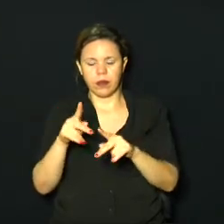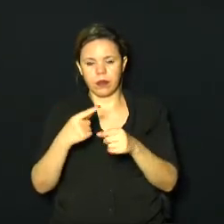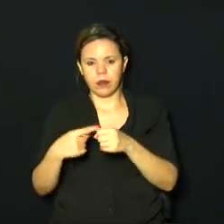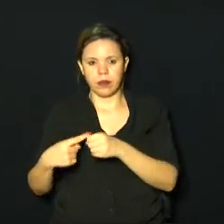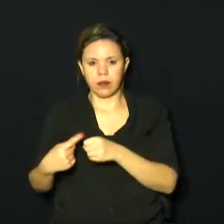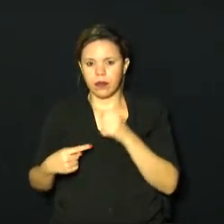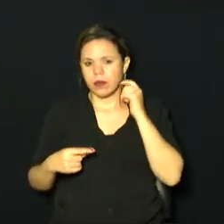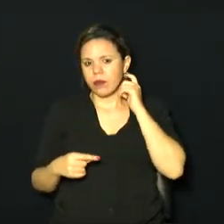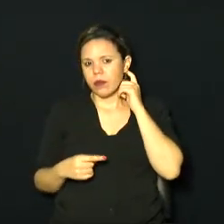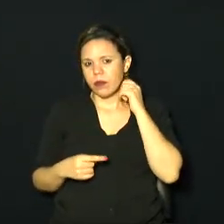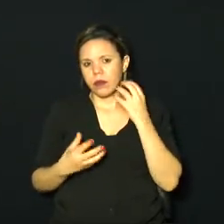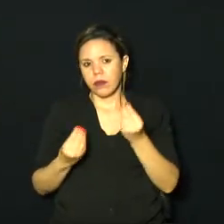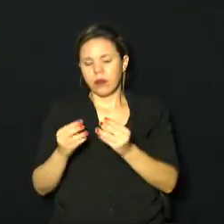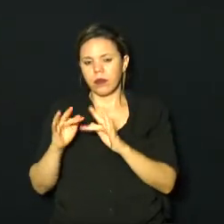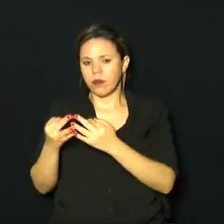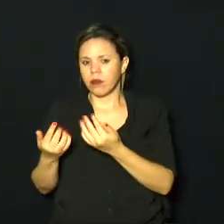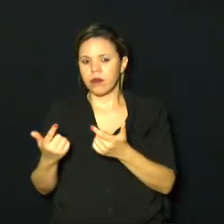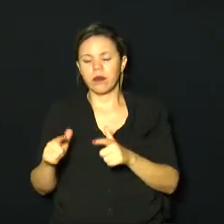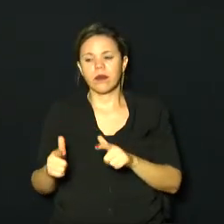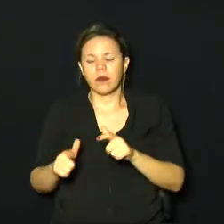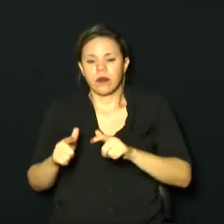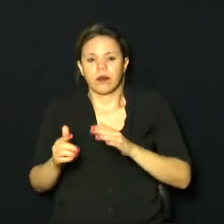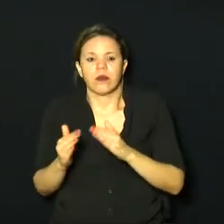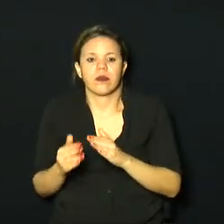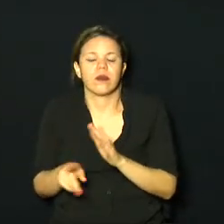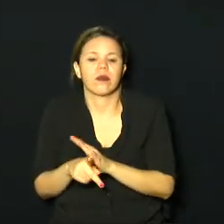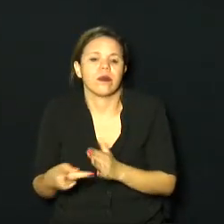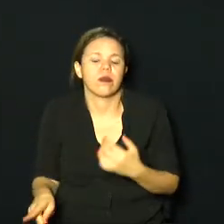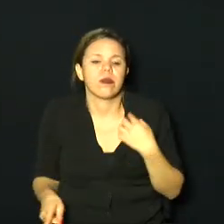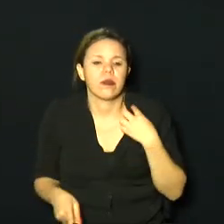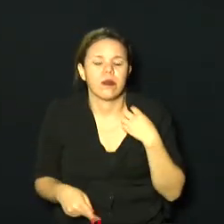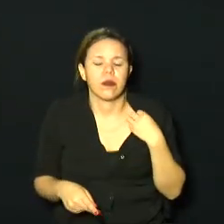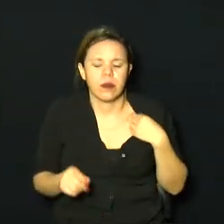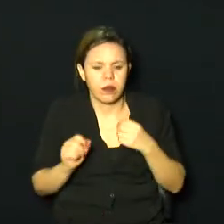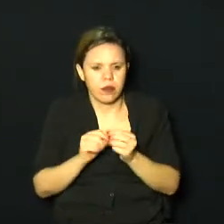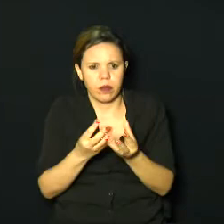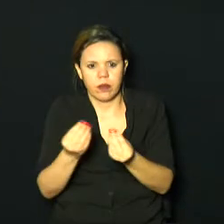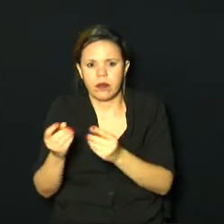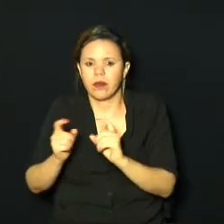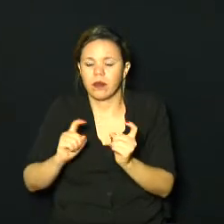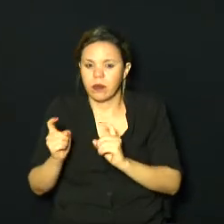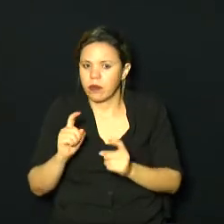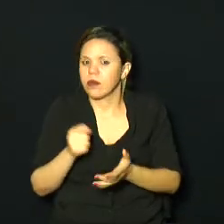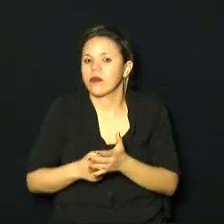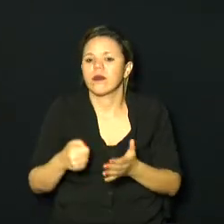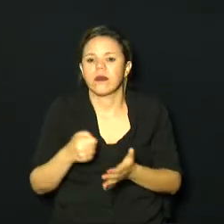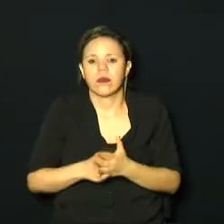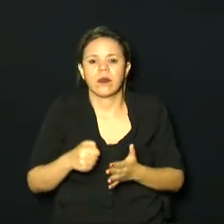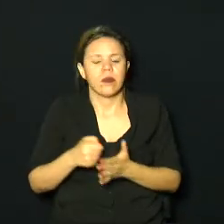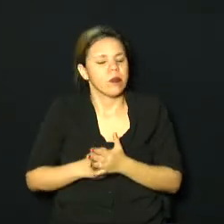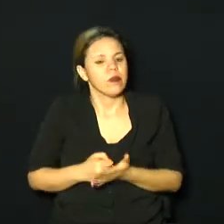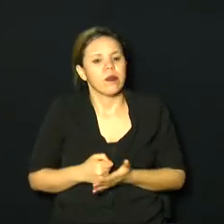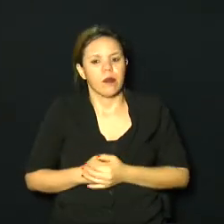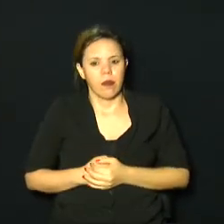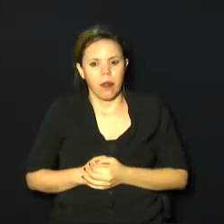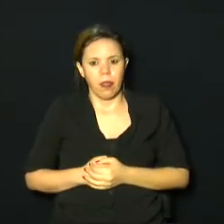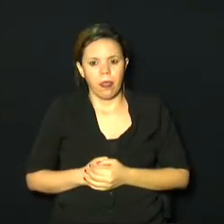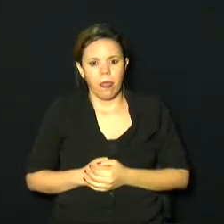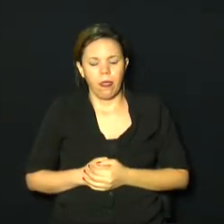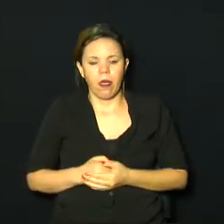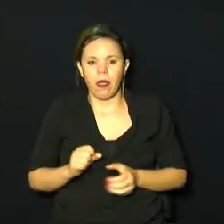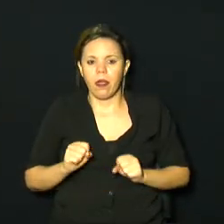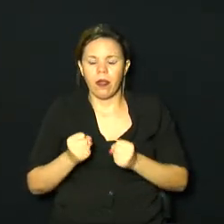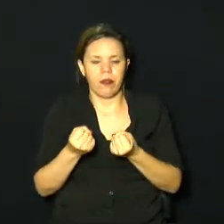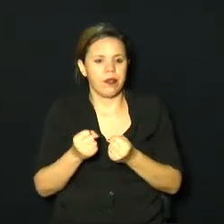que famílias não tinham para onde ir. Nós fizemos reuniões, nós lutamos que ouvisse essas famílias e não